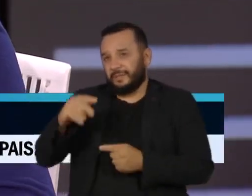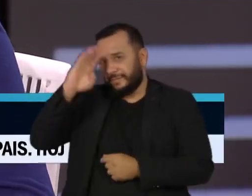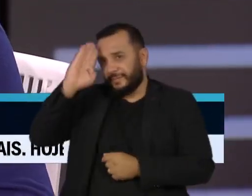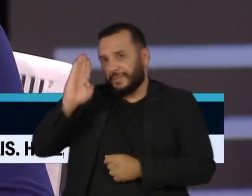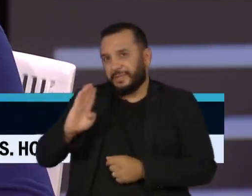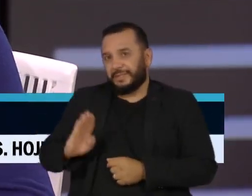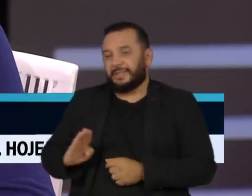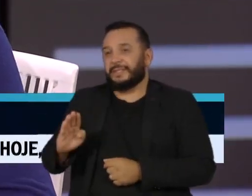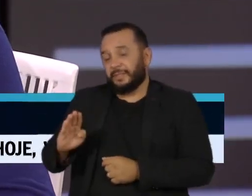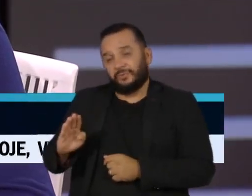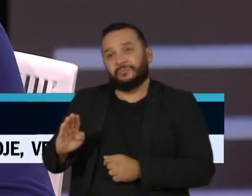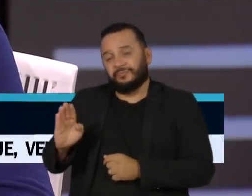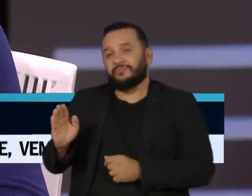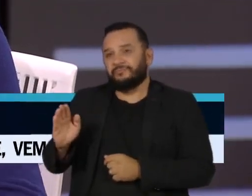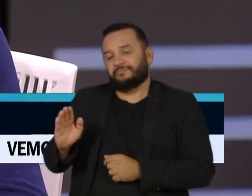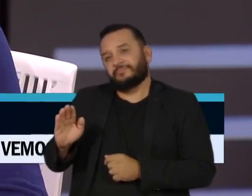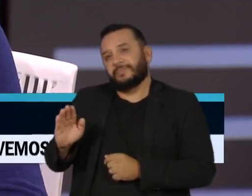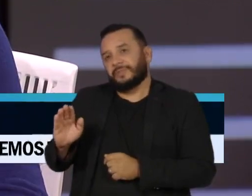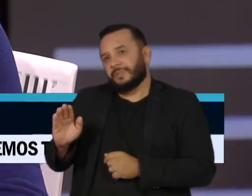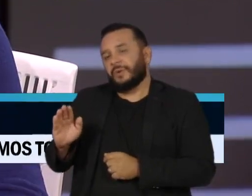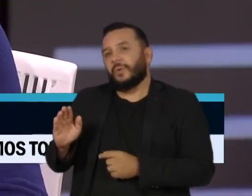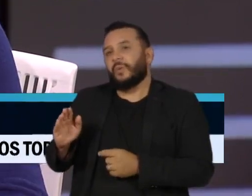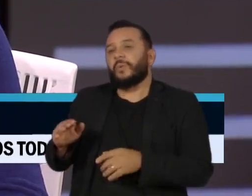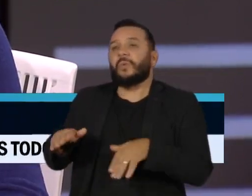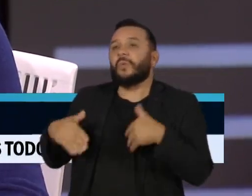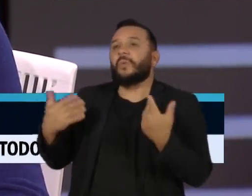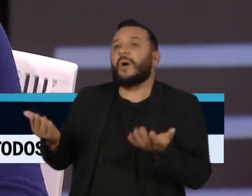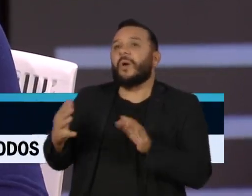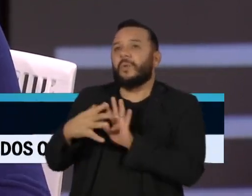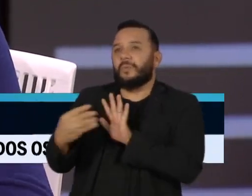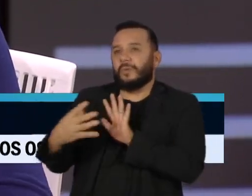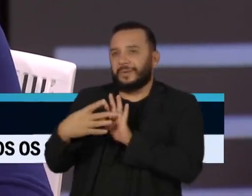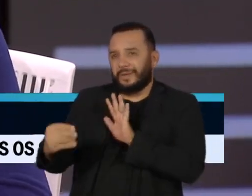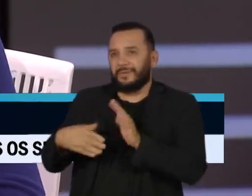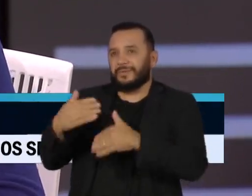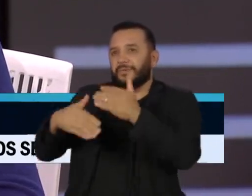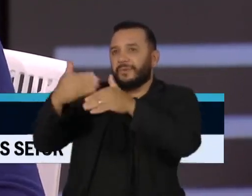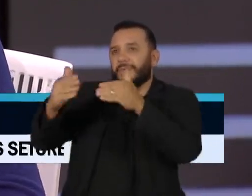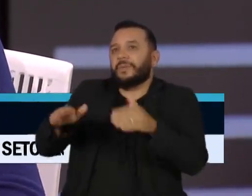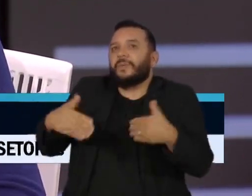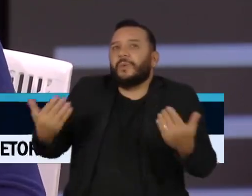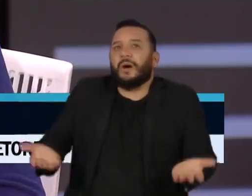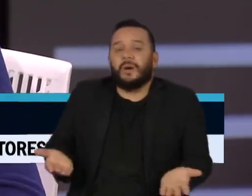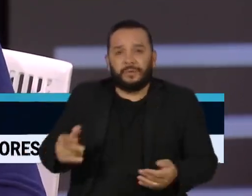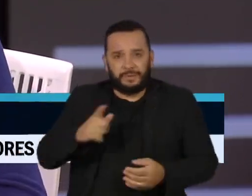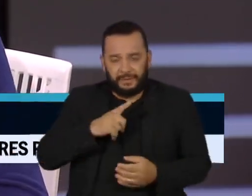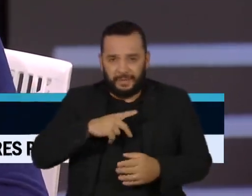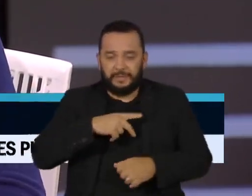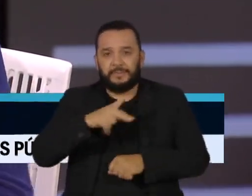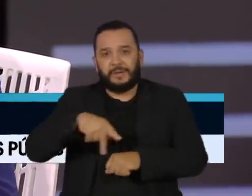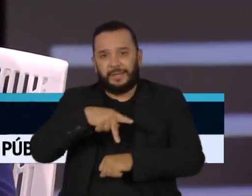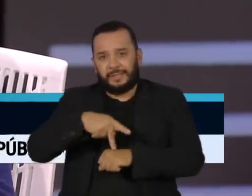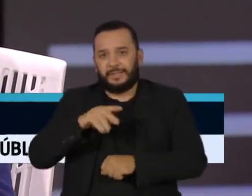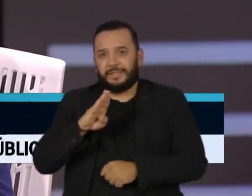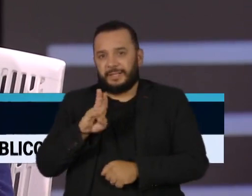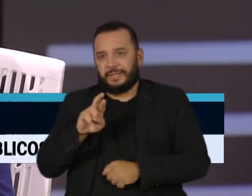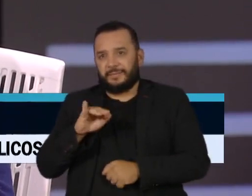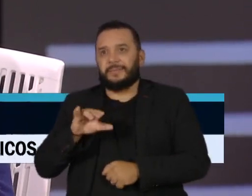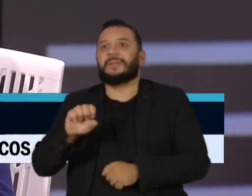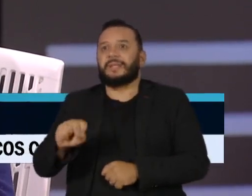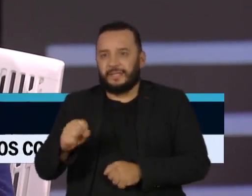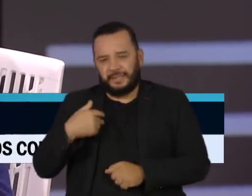relação à sua escolha de ponto de vista de que modelo de desenvolvimento ele vai seguir, né? Então, sim, eu tenho vários países ali dos BRICS que apostaram